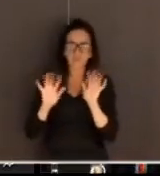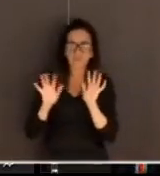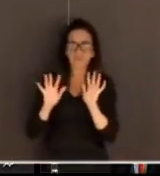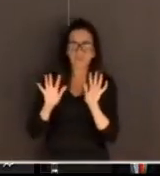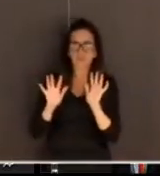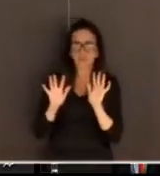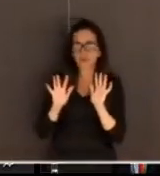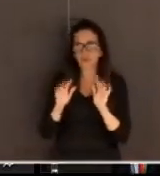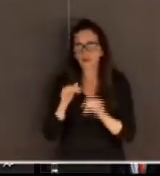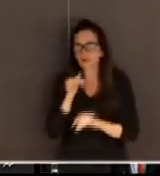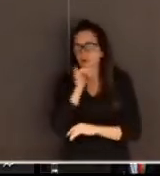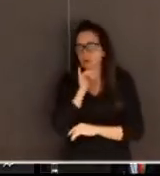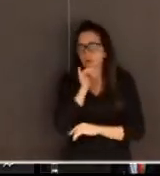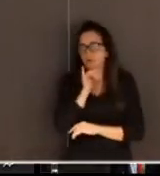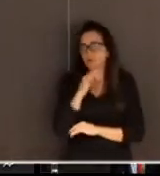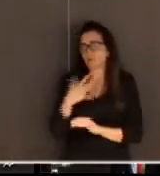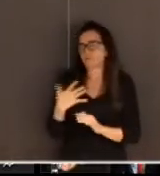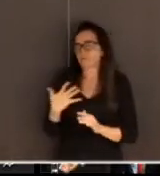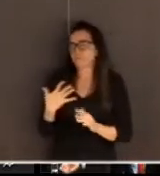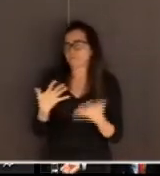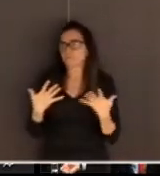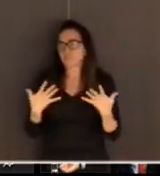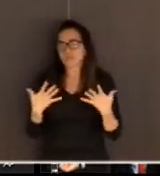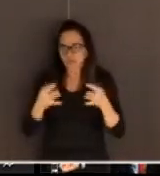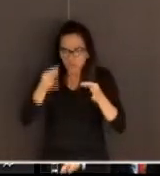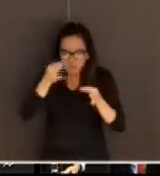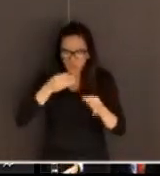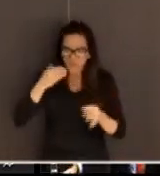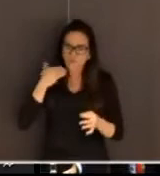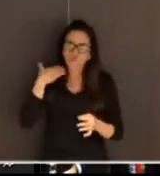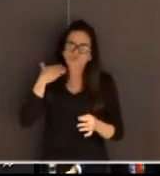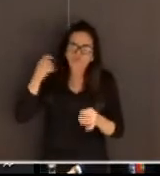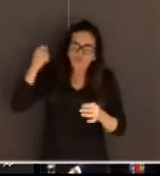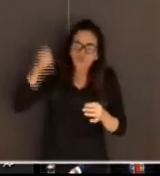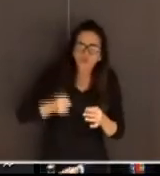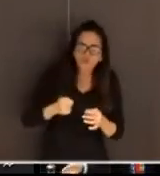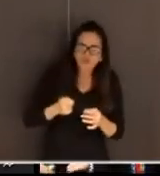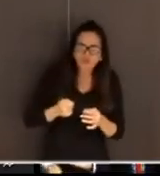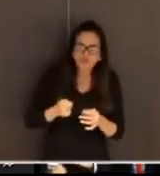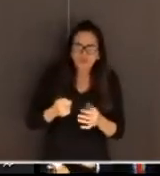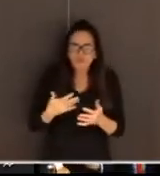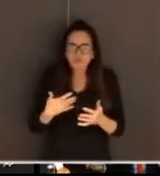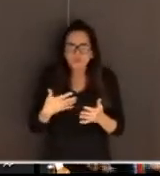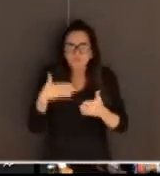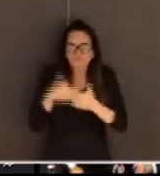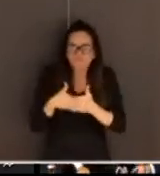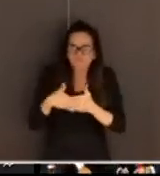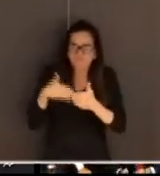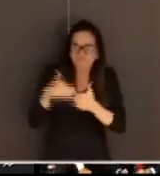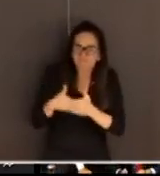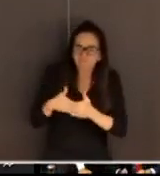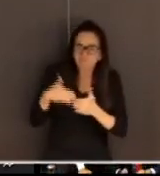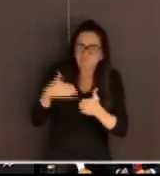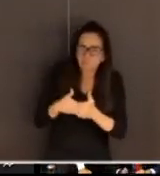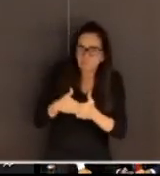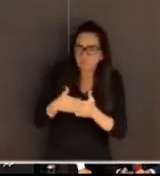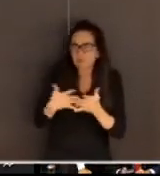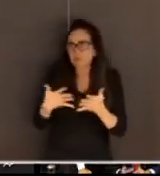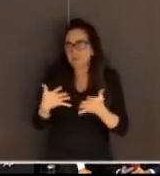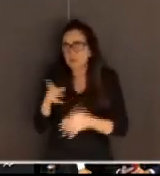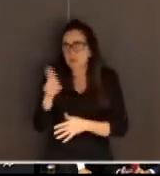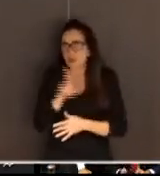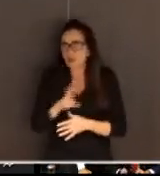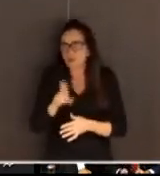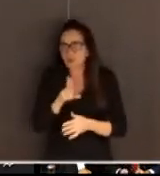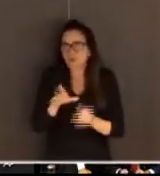nas alegações orais perante o juízo singular, nós teríamos esse impedimento também de, por exemplo, fazer menção ao uso de